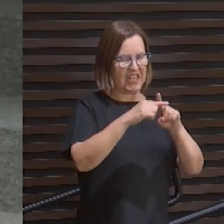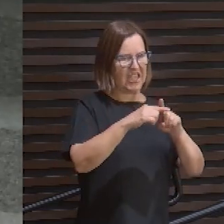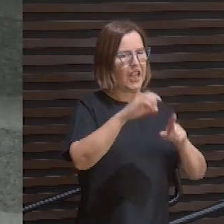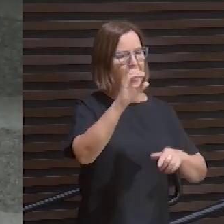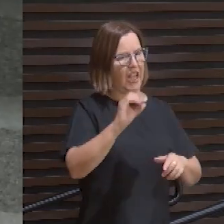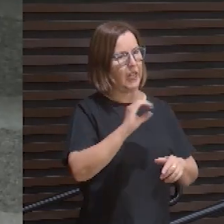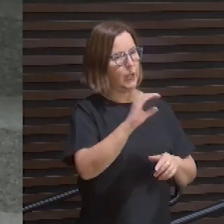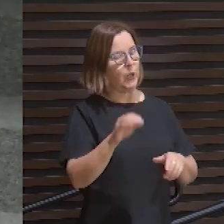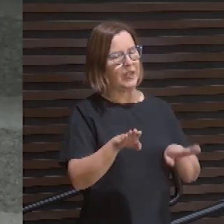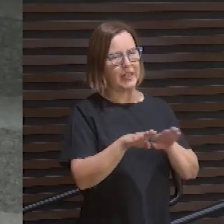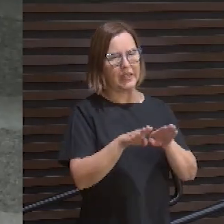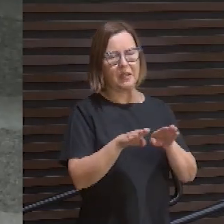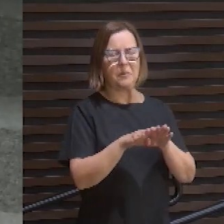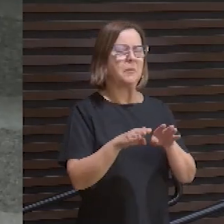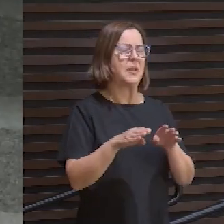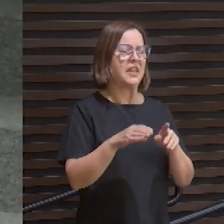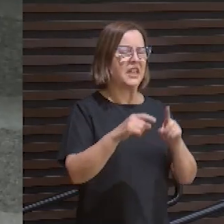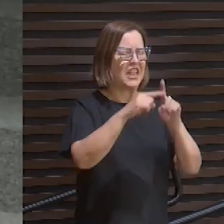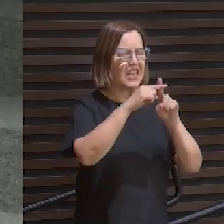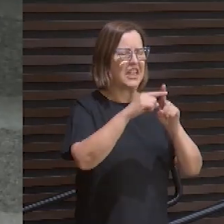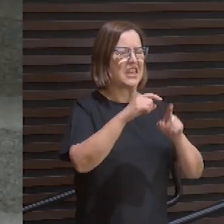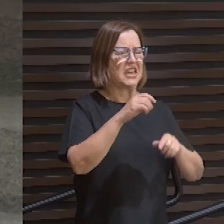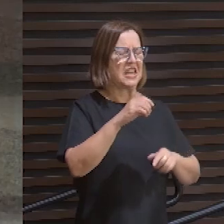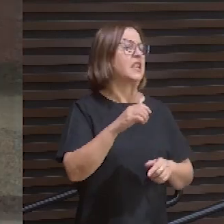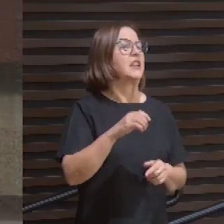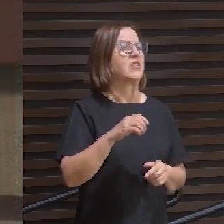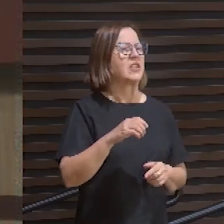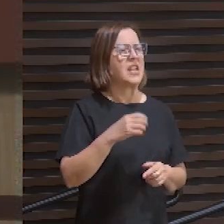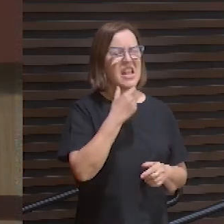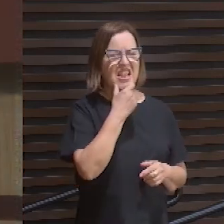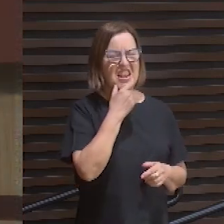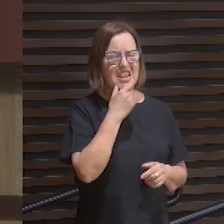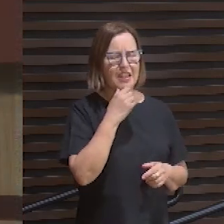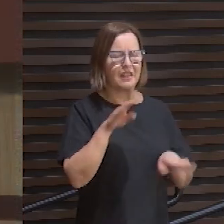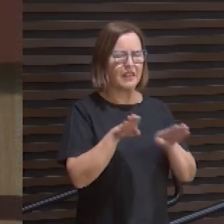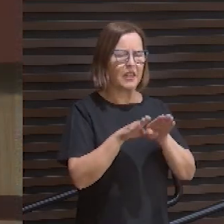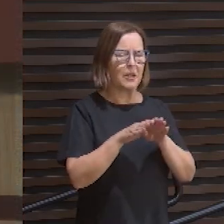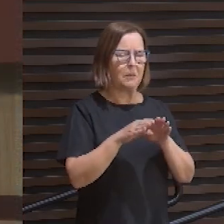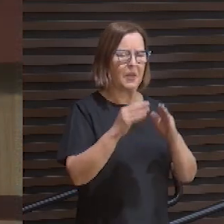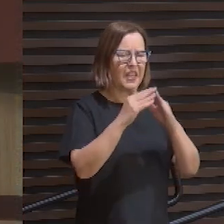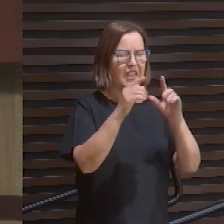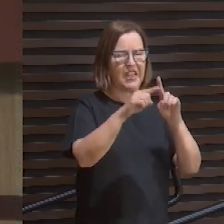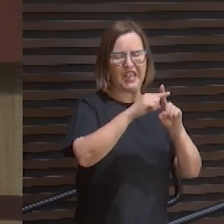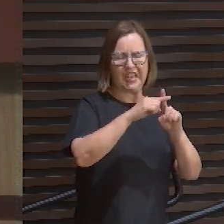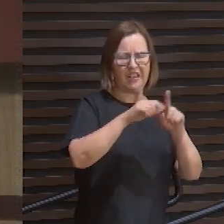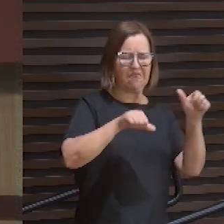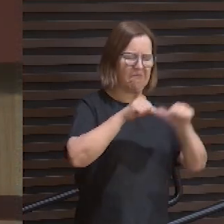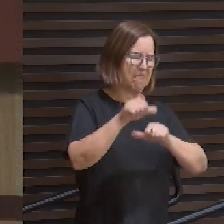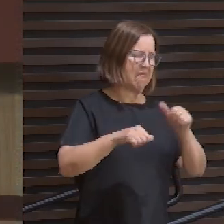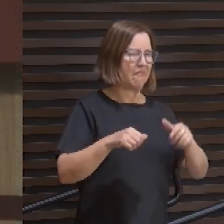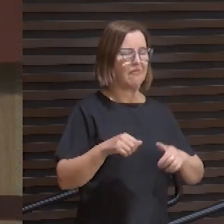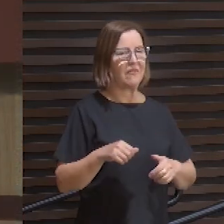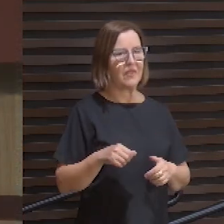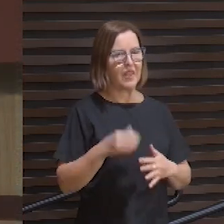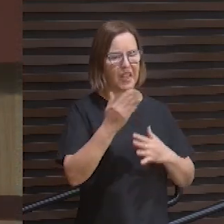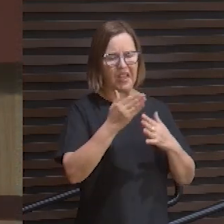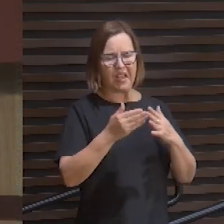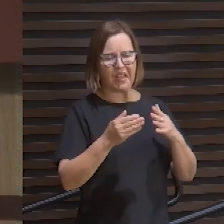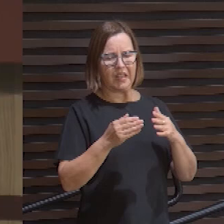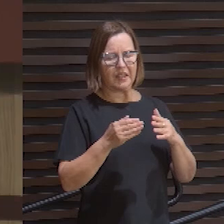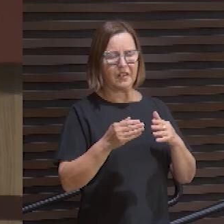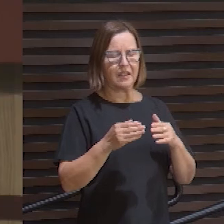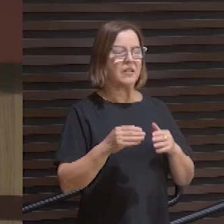na igreja anglicana, quanto na igreja ortodoxa, quanto na igreja reformada, entre os